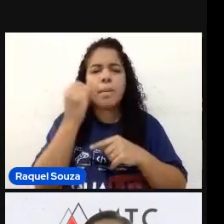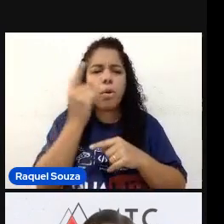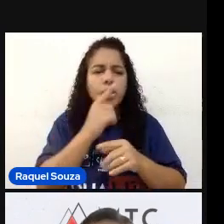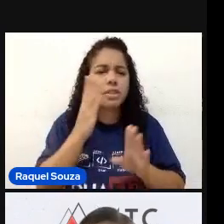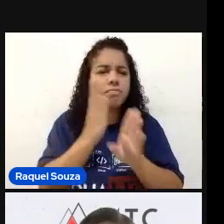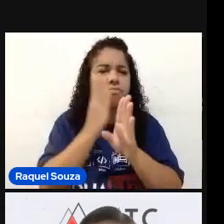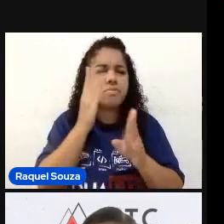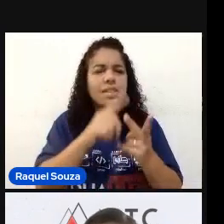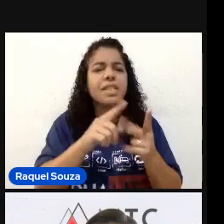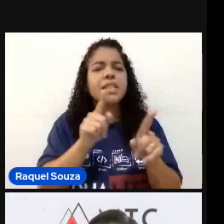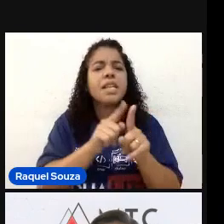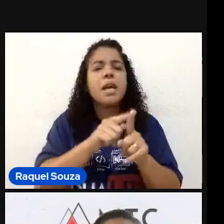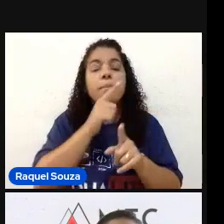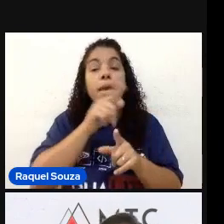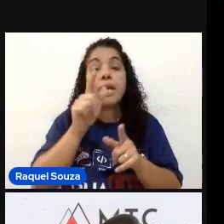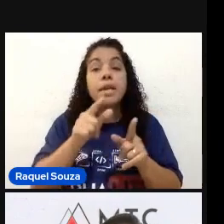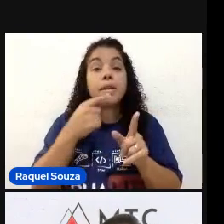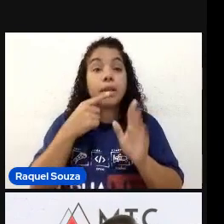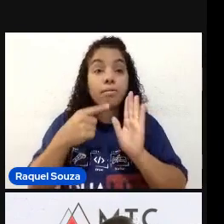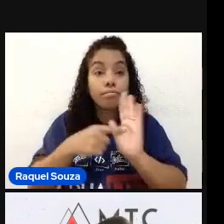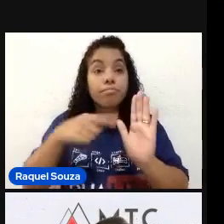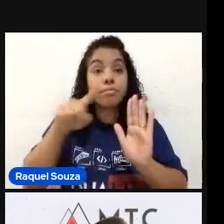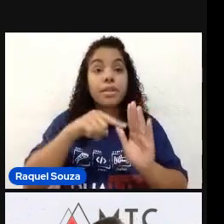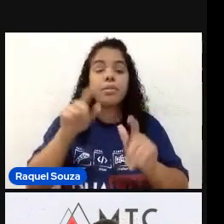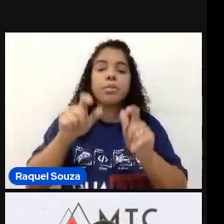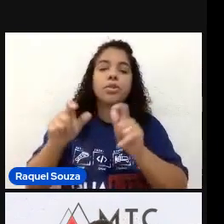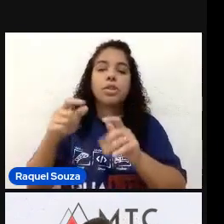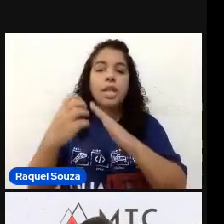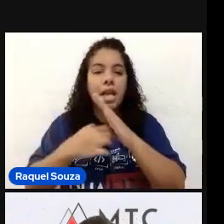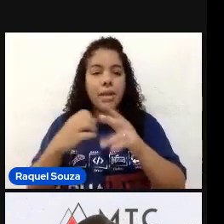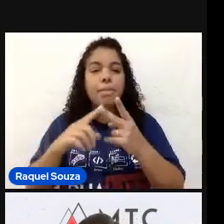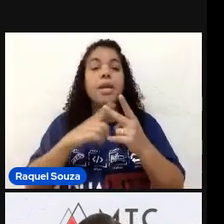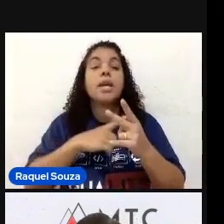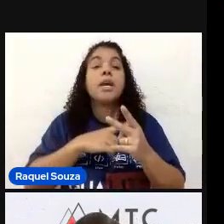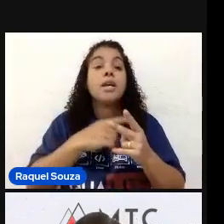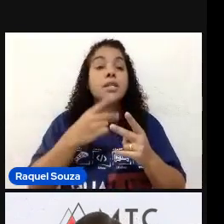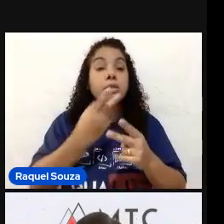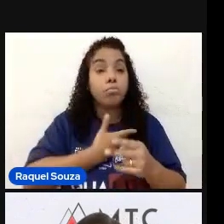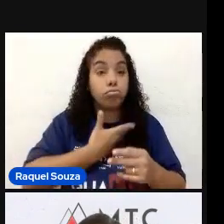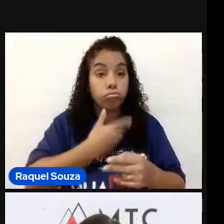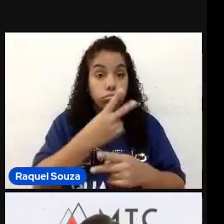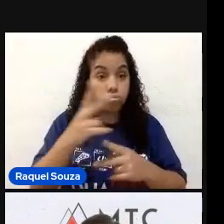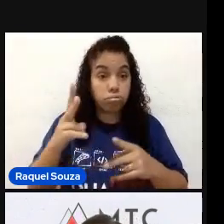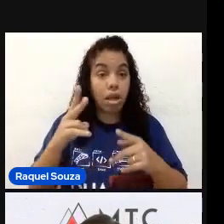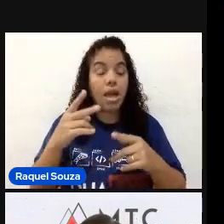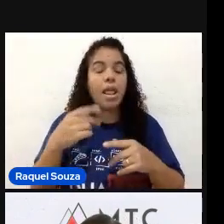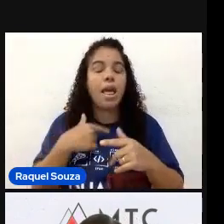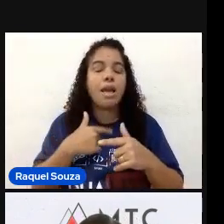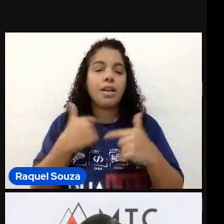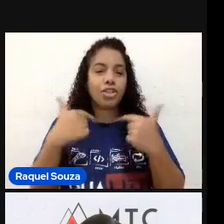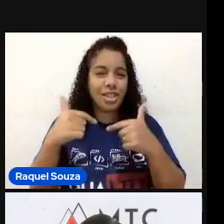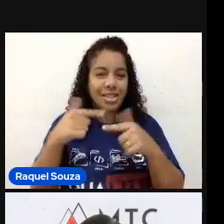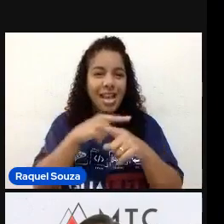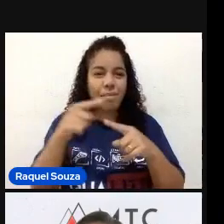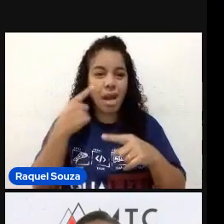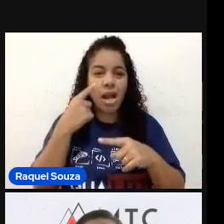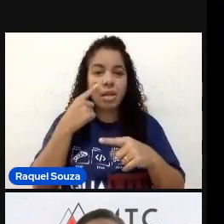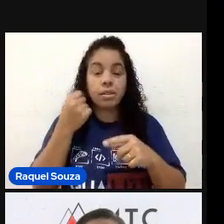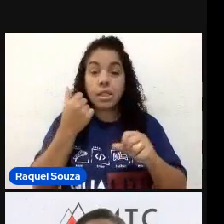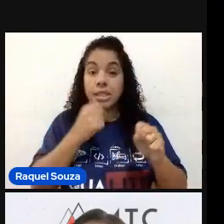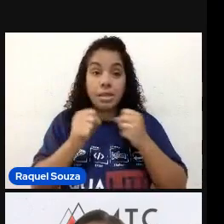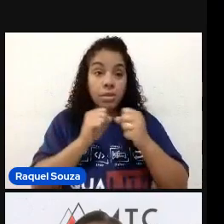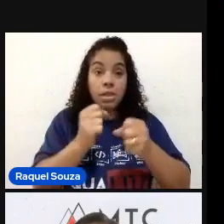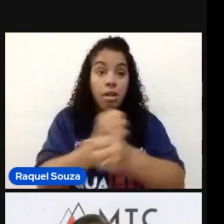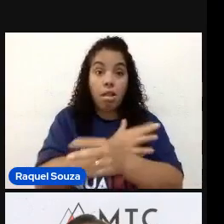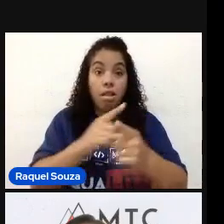e também identificar isso para a empresa, para os seus colegas de trabalho entenderem que se você tiver num descontrole ali de emoções, não é com